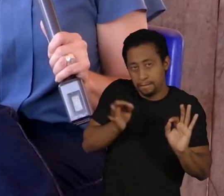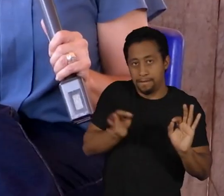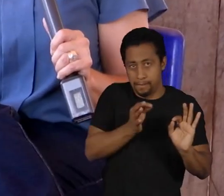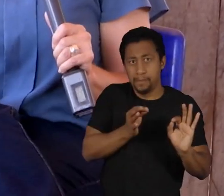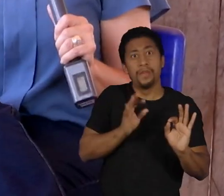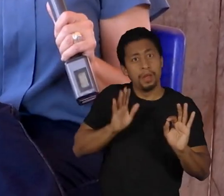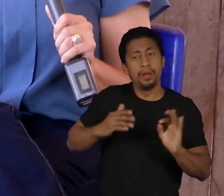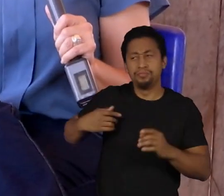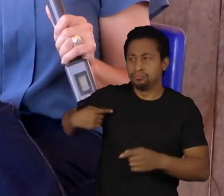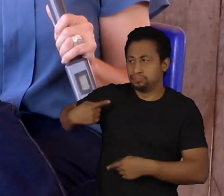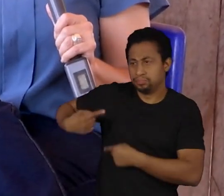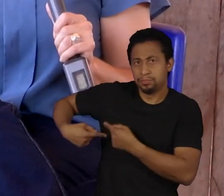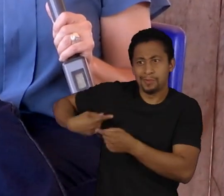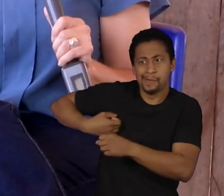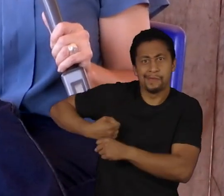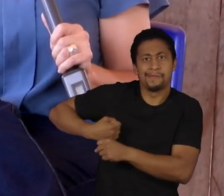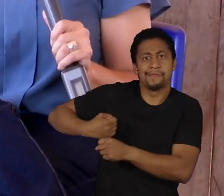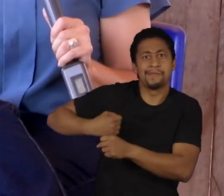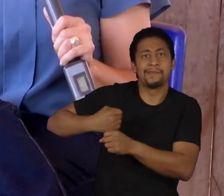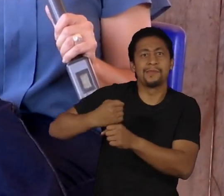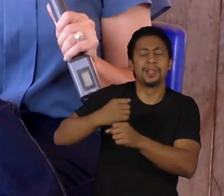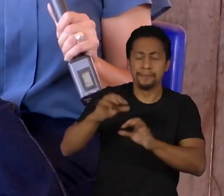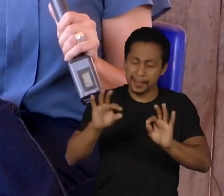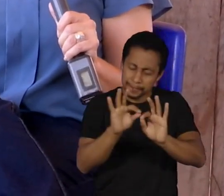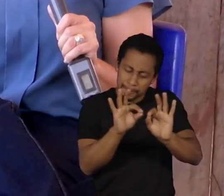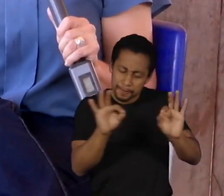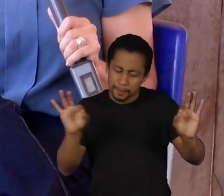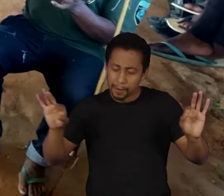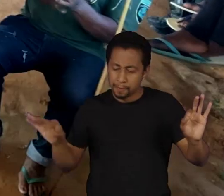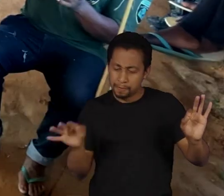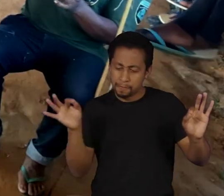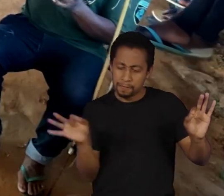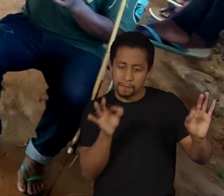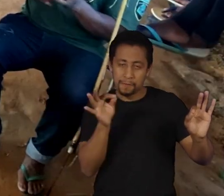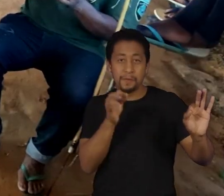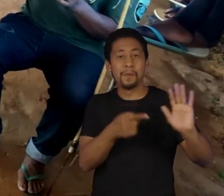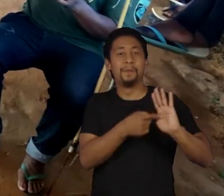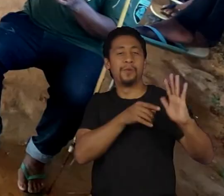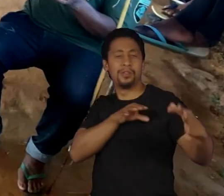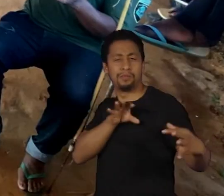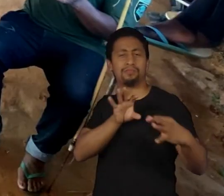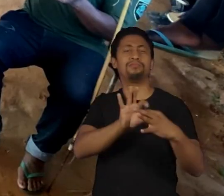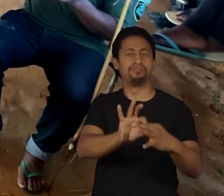tempo, reforçando fio a fio a união.